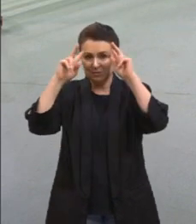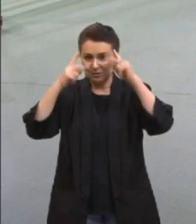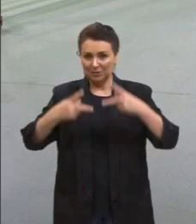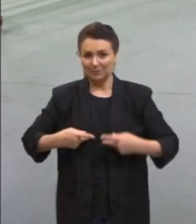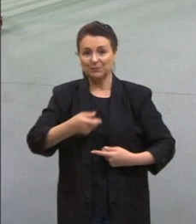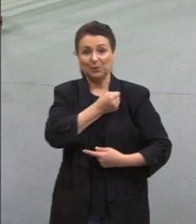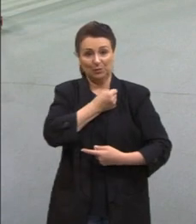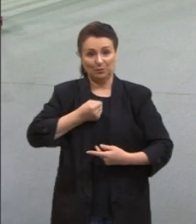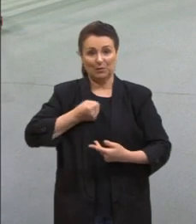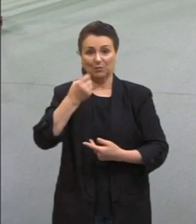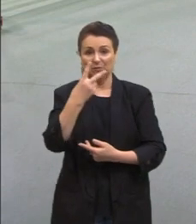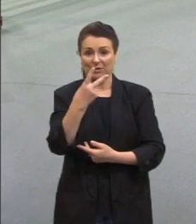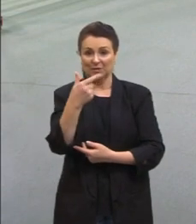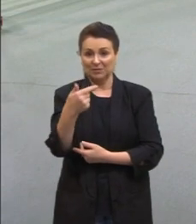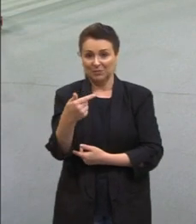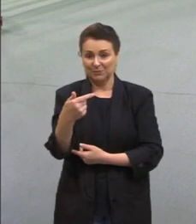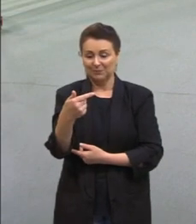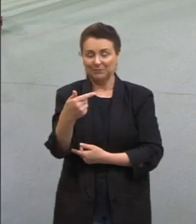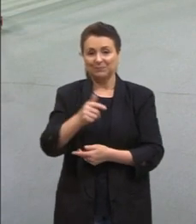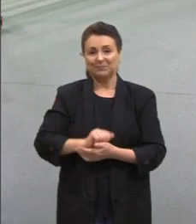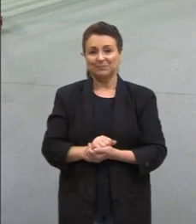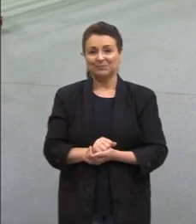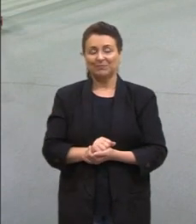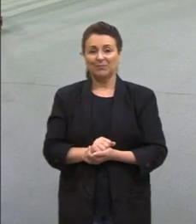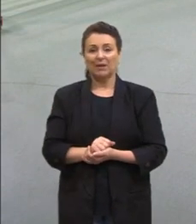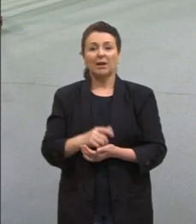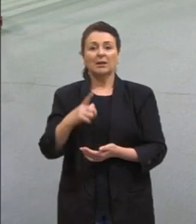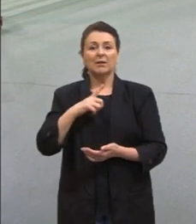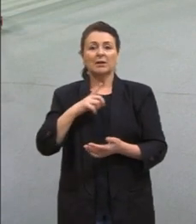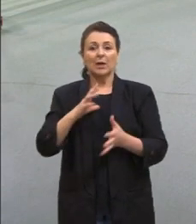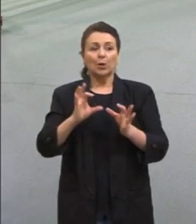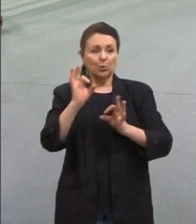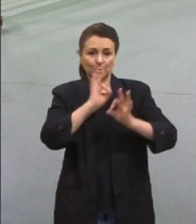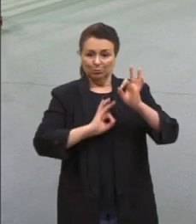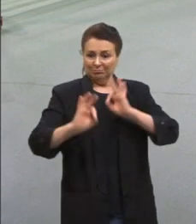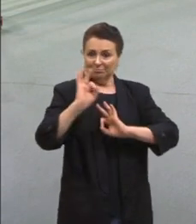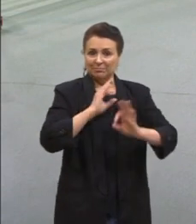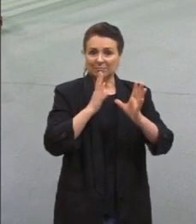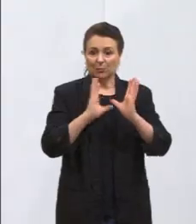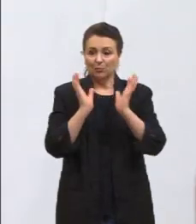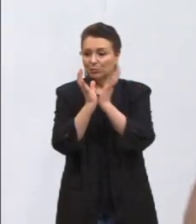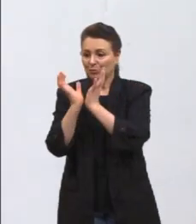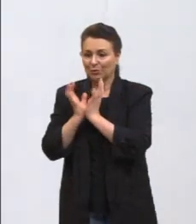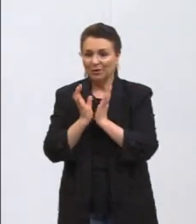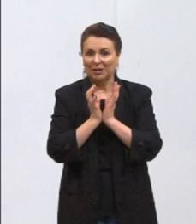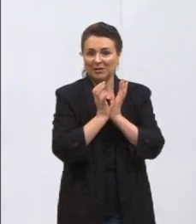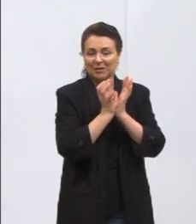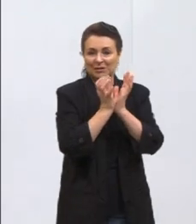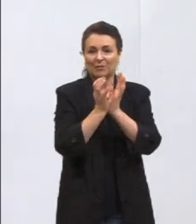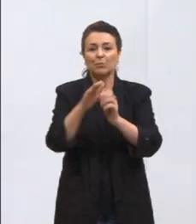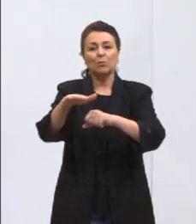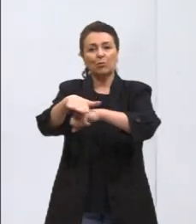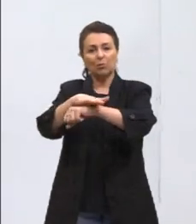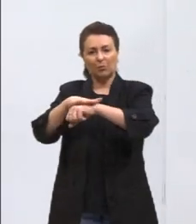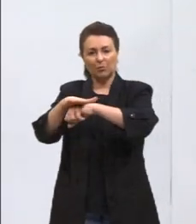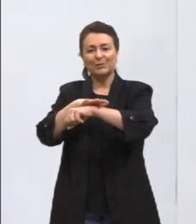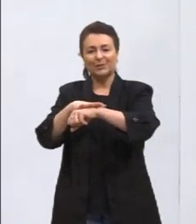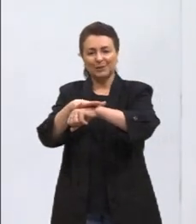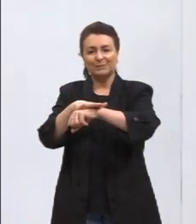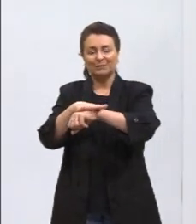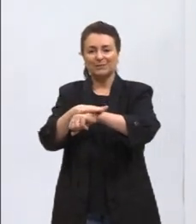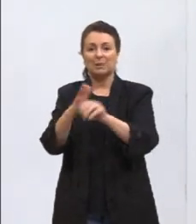número 27 então essa aula será coordenada por todos os nossos colegas estamos aqui a gente faz uma conversa bem bacana